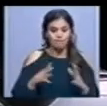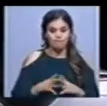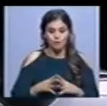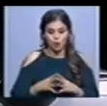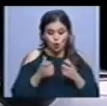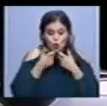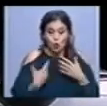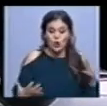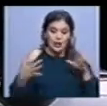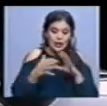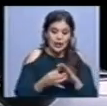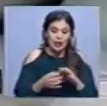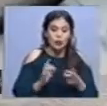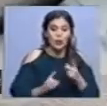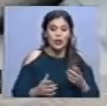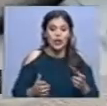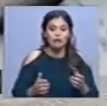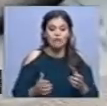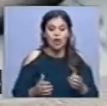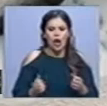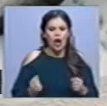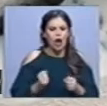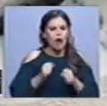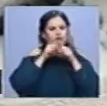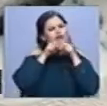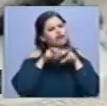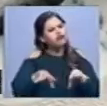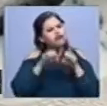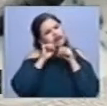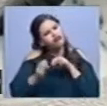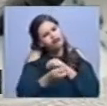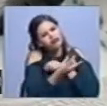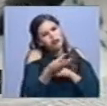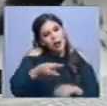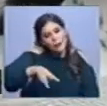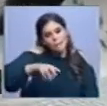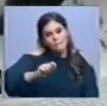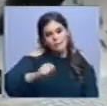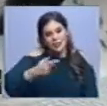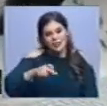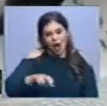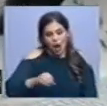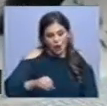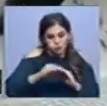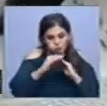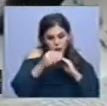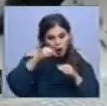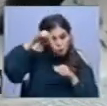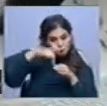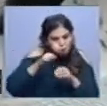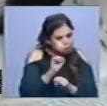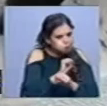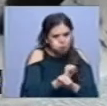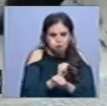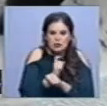relacionado precisamente com estas explosões de metano que vêm precisamente da sua superfície, abaixo da sua superfície. Estavam presas em